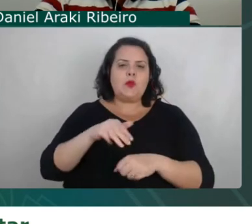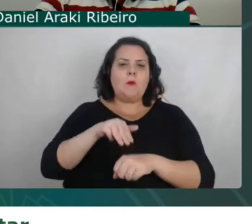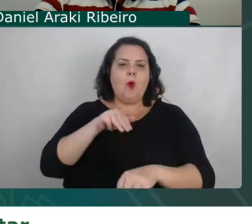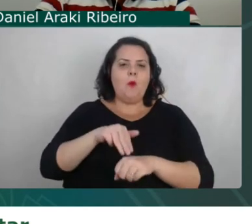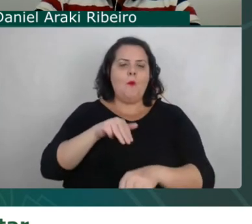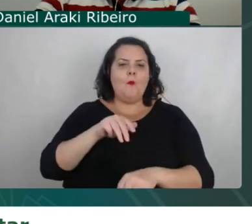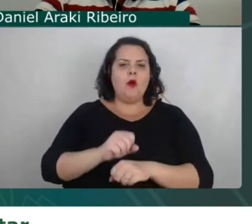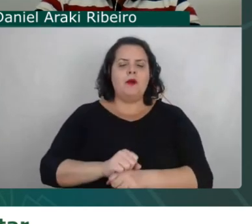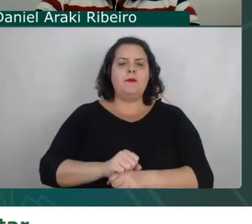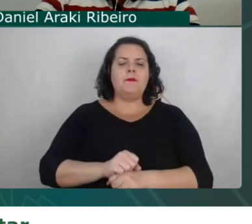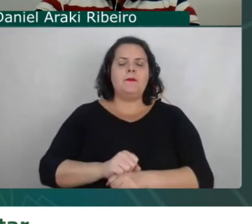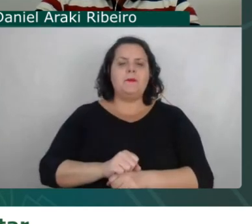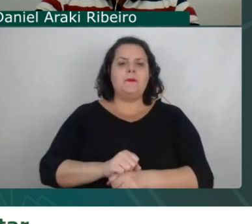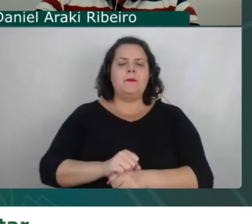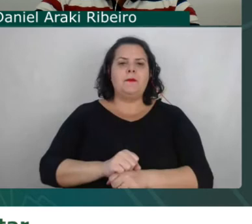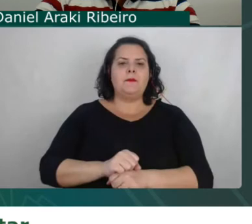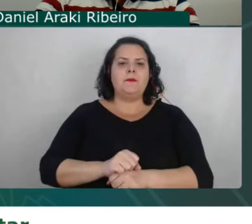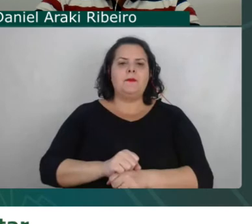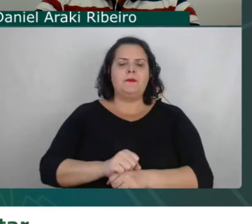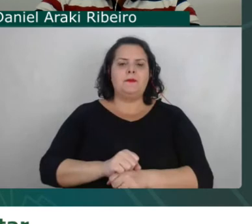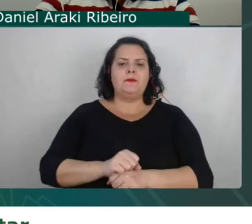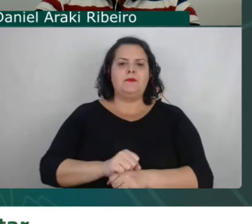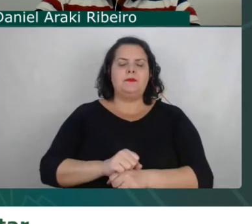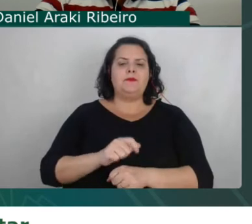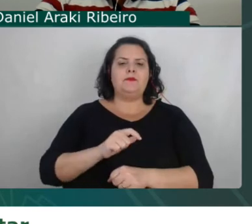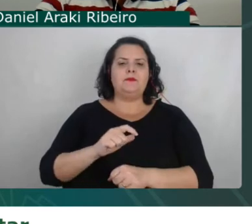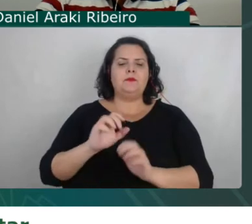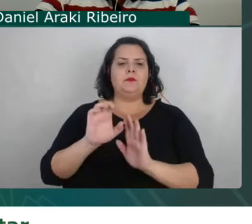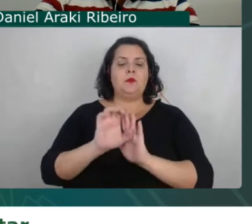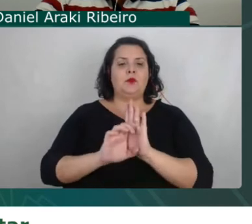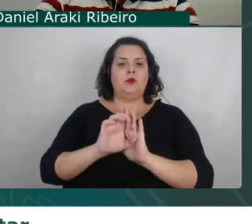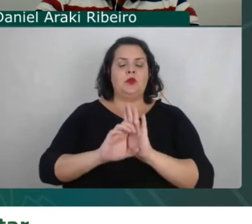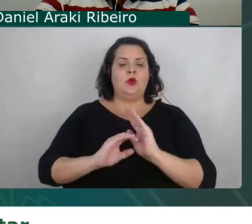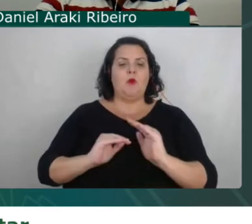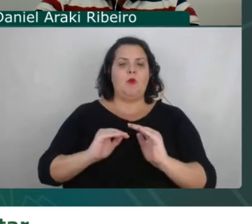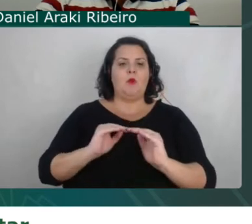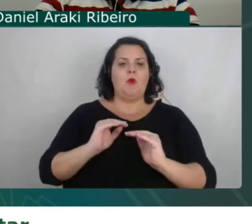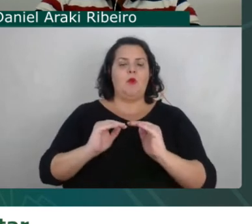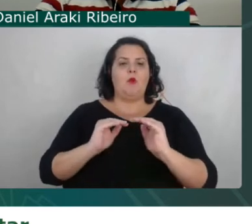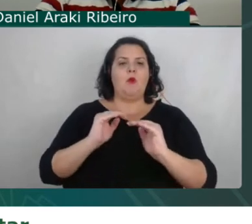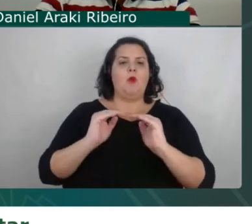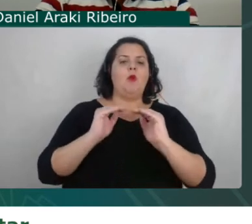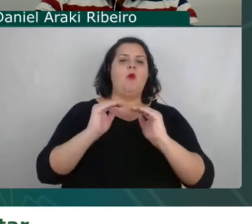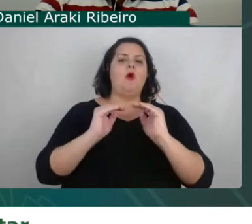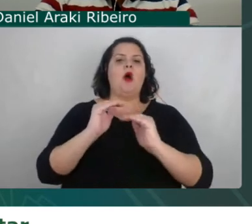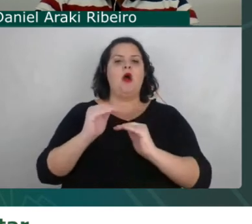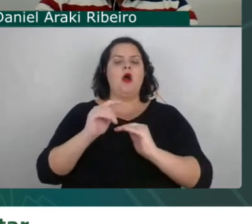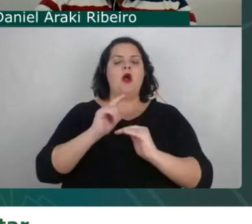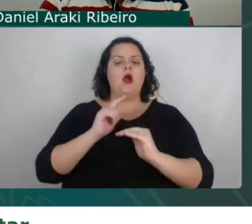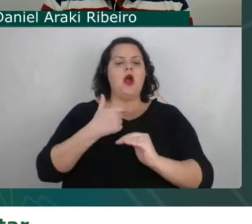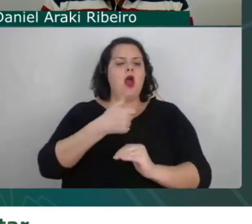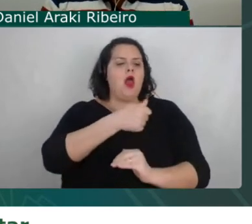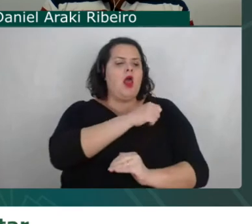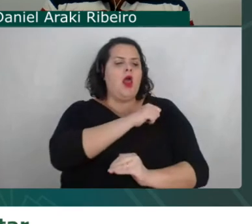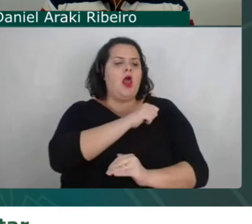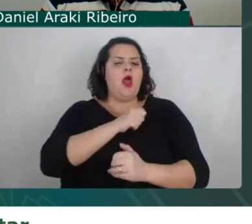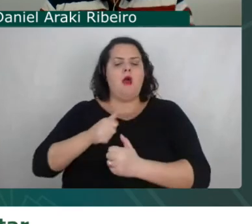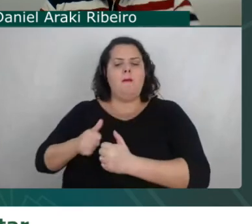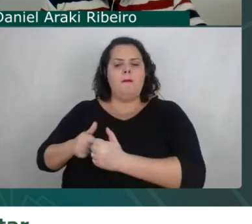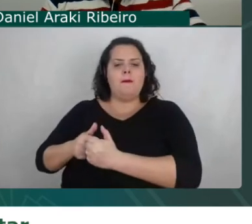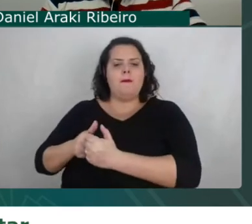aqui, que inspira muito, provavelmente inspira muitos alunos que passam por ela e muitos pesquisadores na